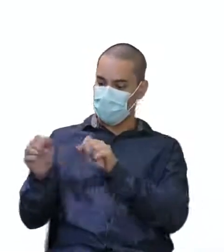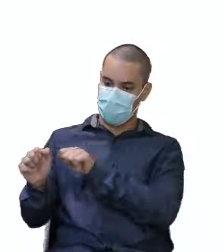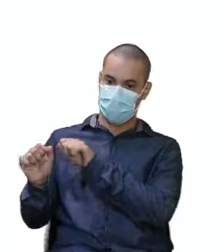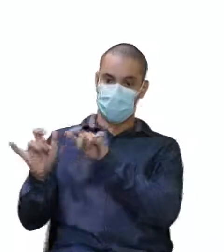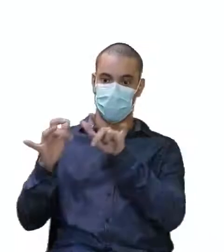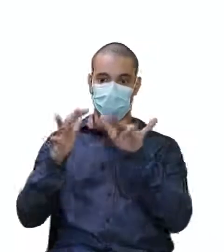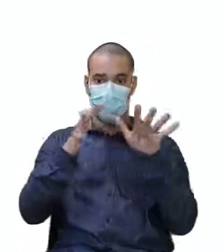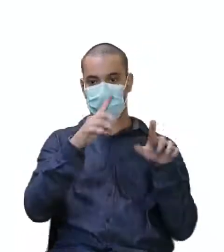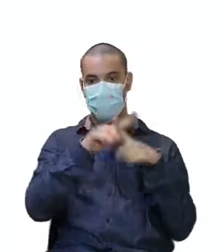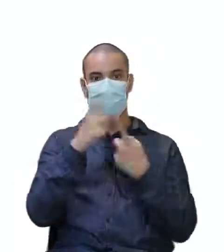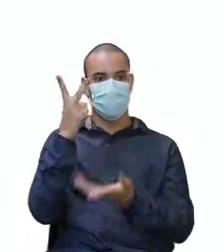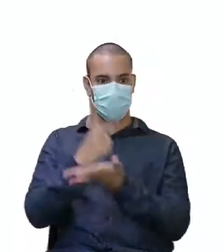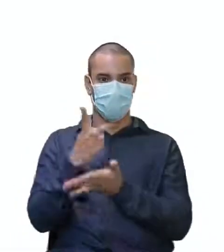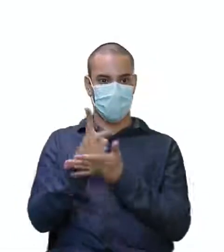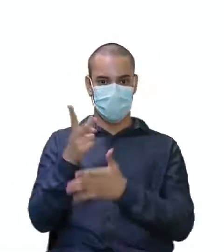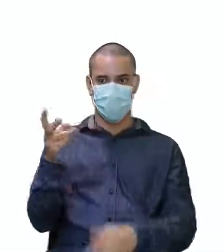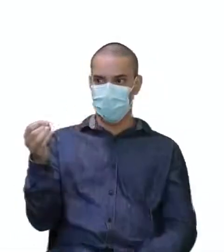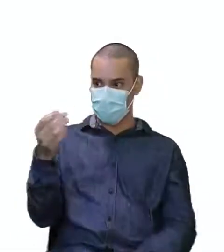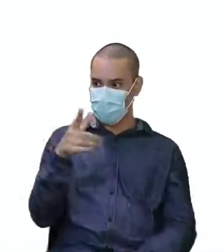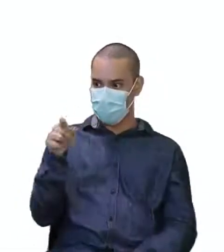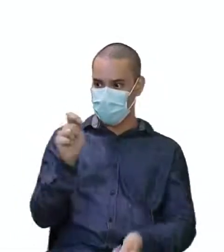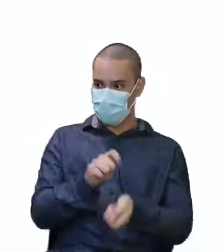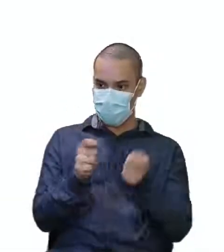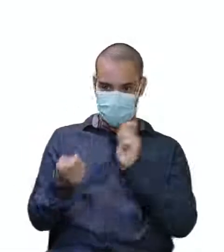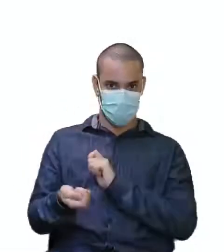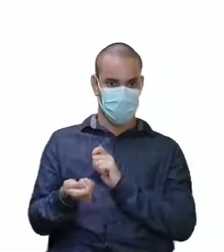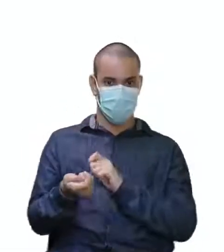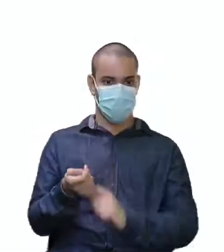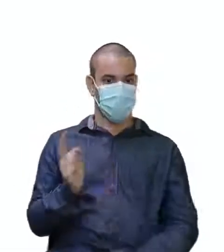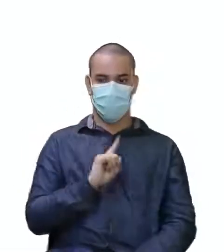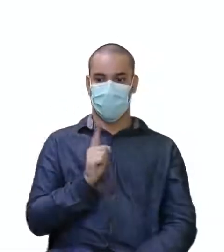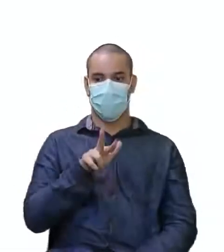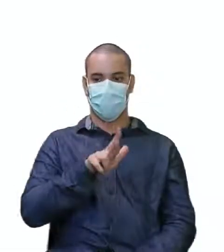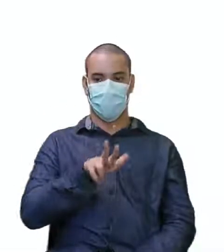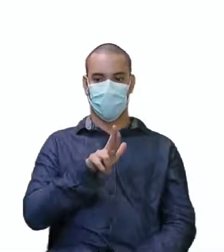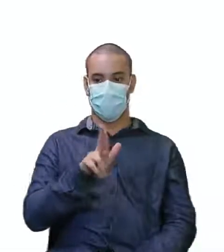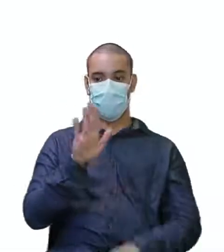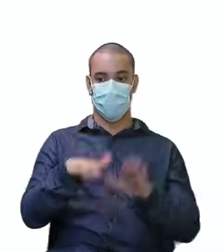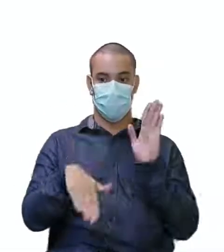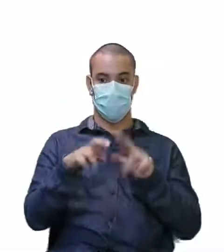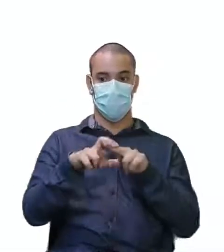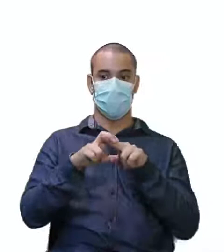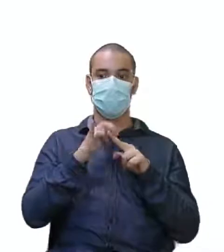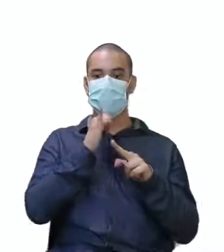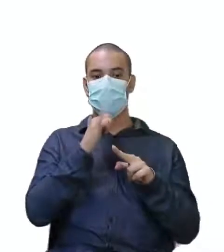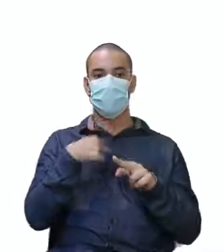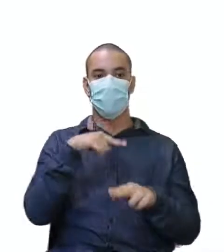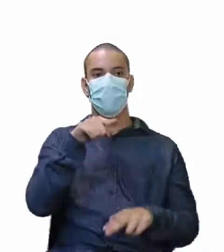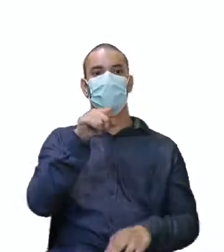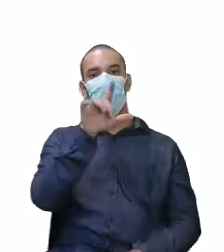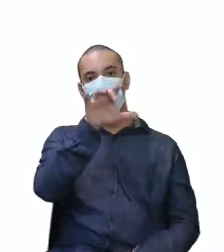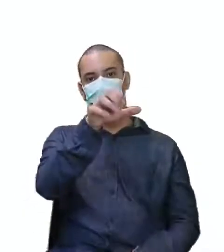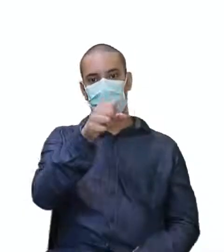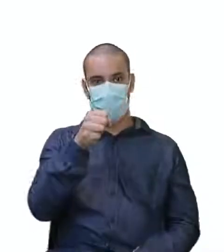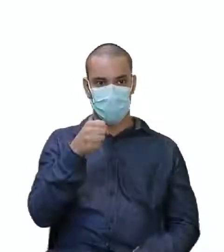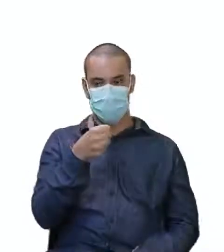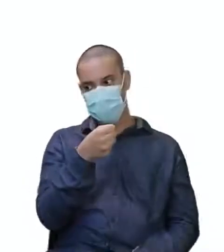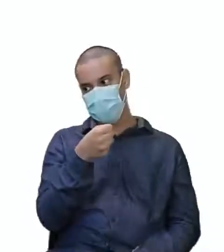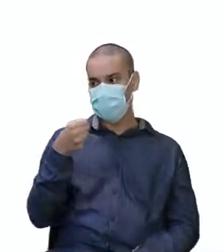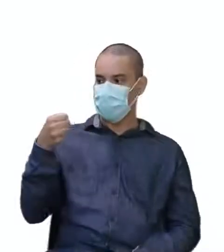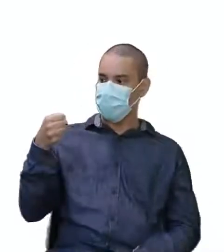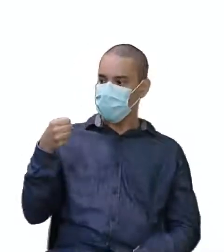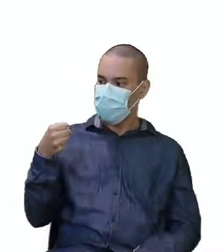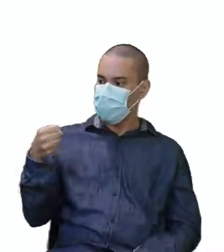Entretanto, nem sempre o novo ambiente é adequado às suas condições de vida, né? É como pegar você e jogar você numa área que você não